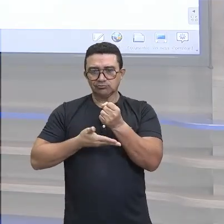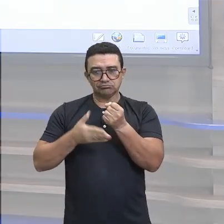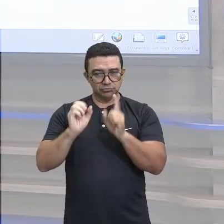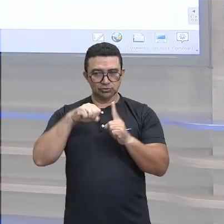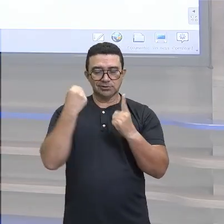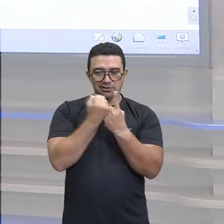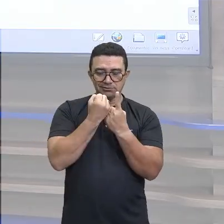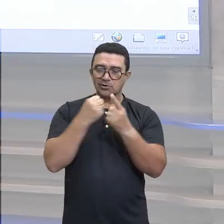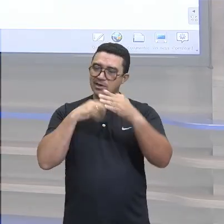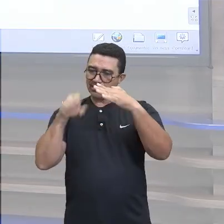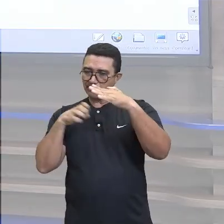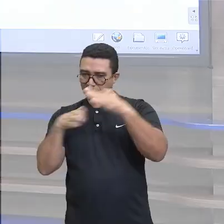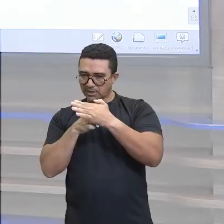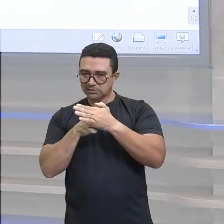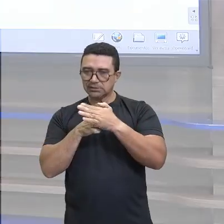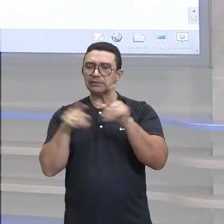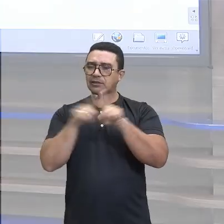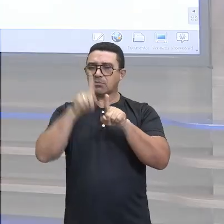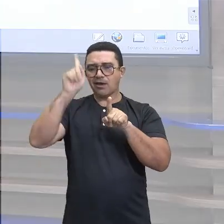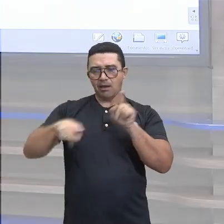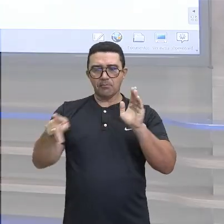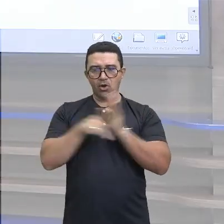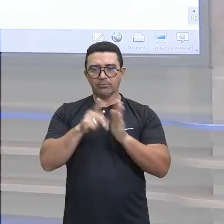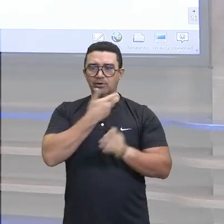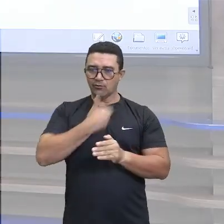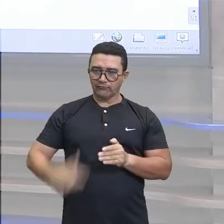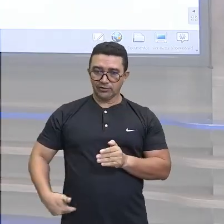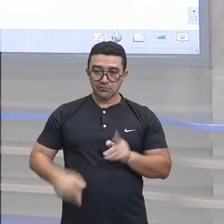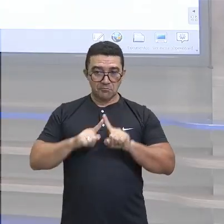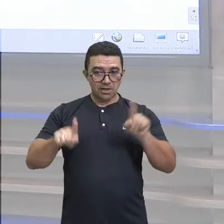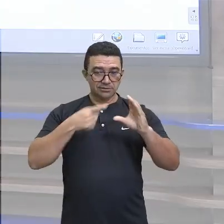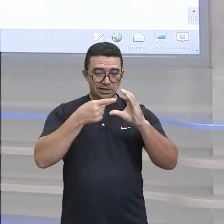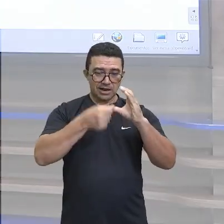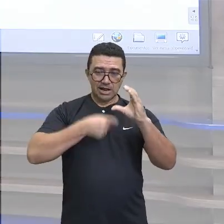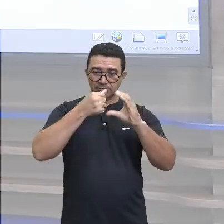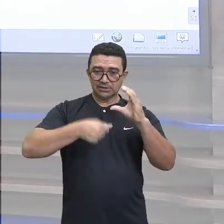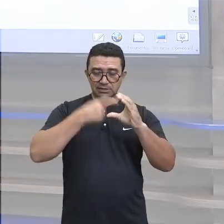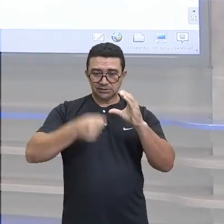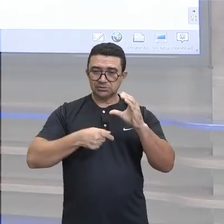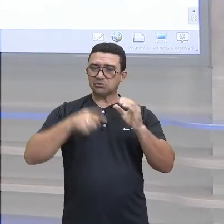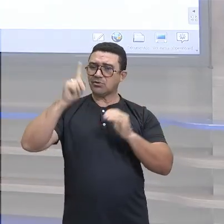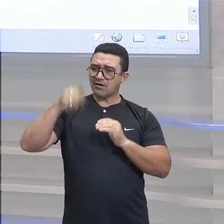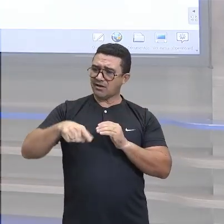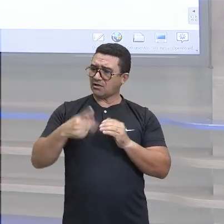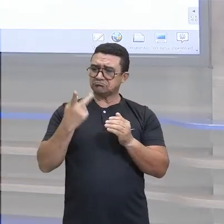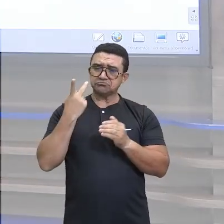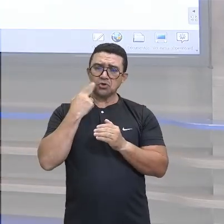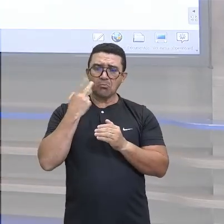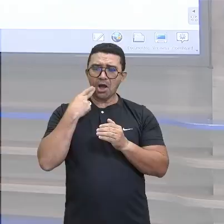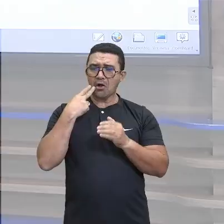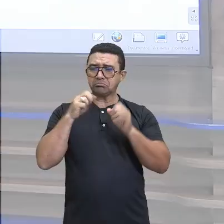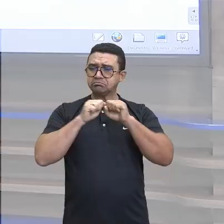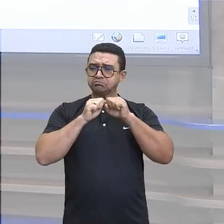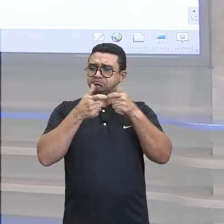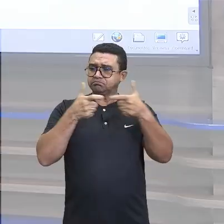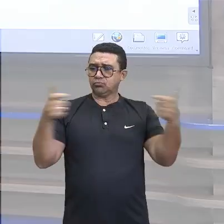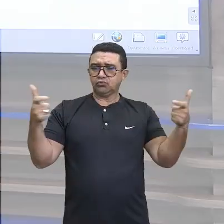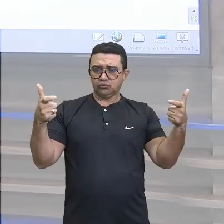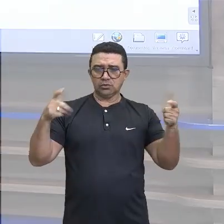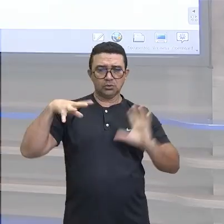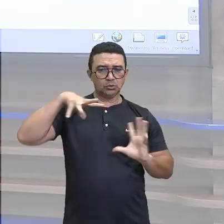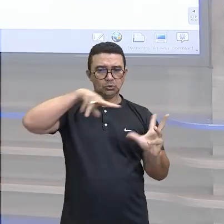empresas também são do governo. Mas, no capitalismo, a gente observa que é mais comum no mundo todo, né? Você vê